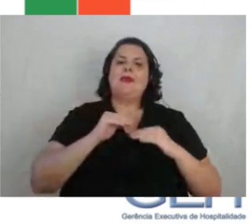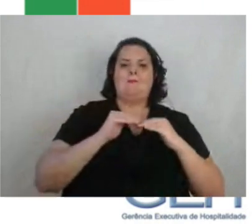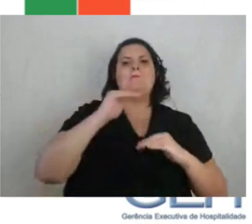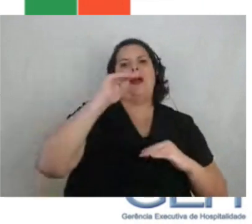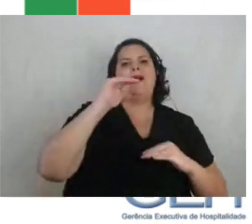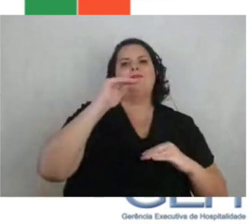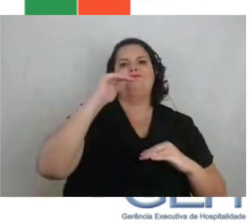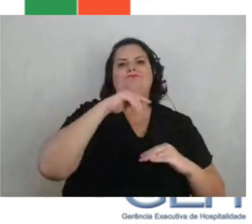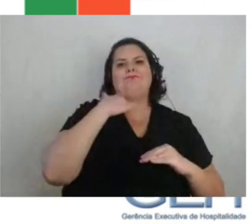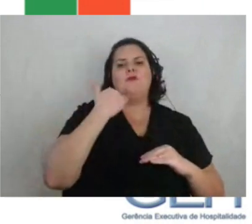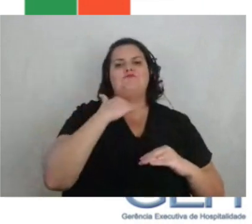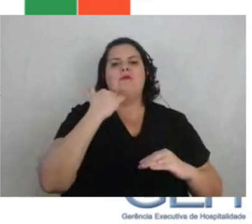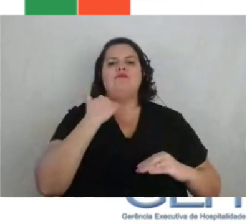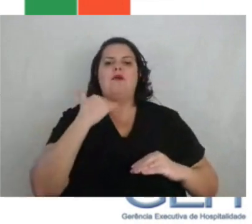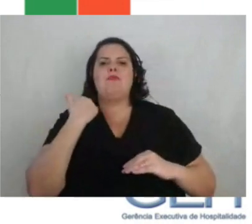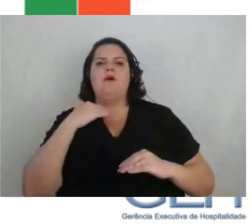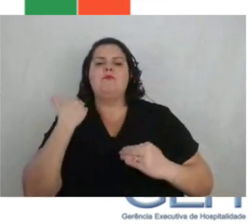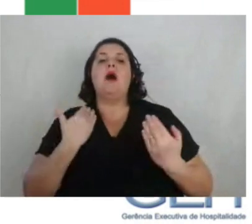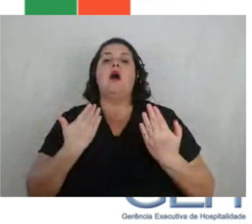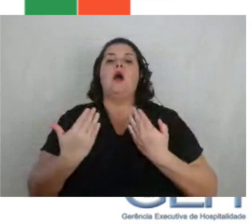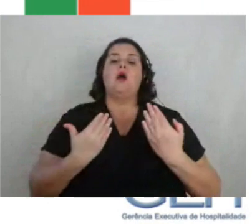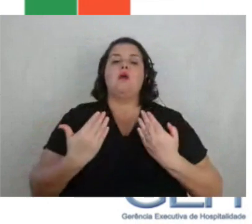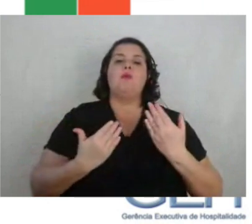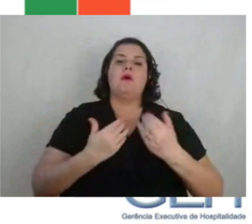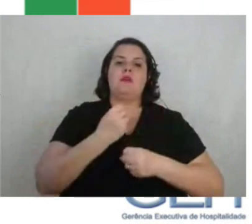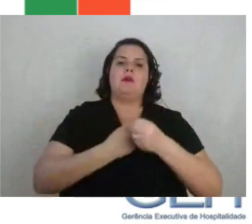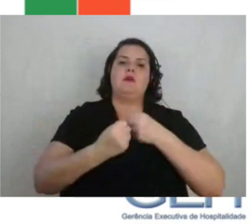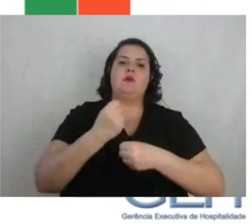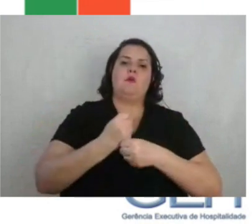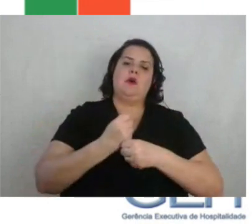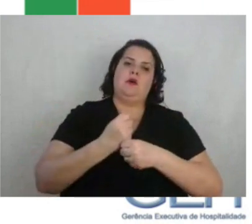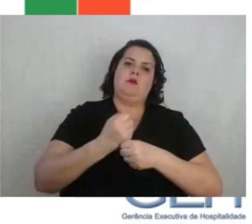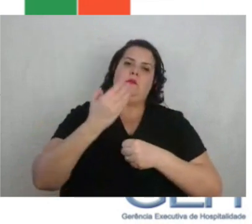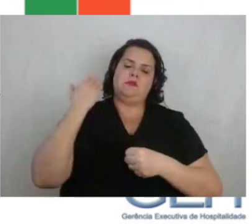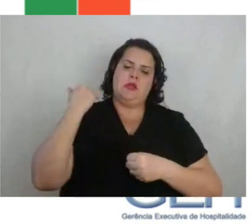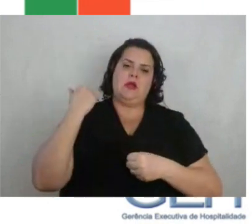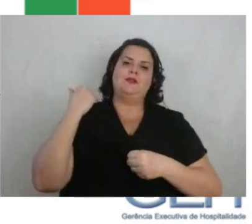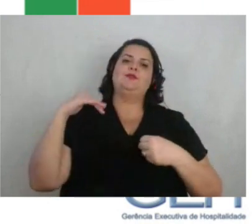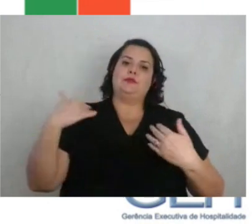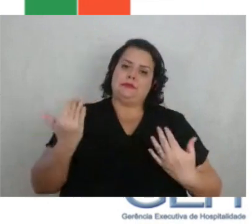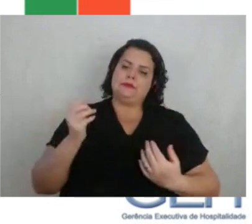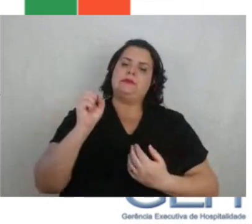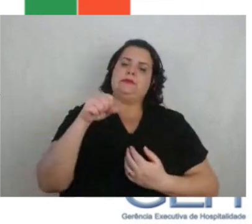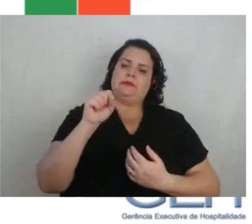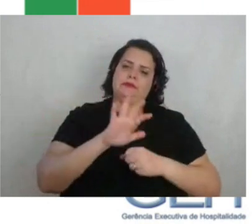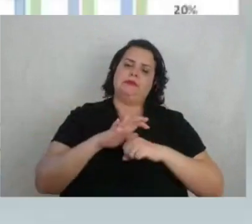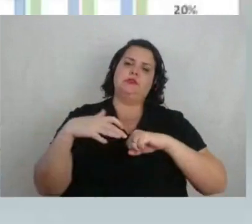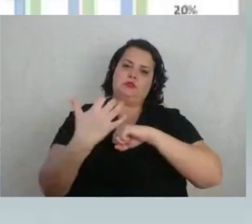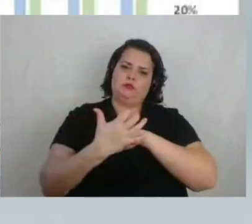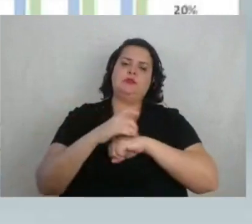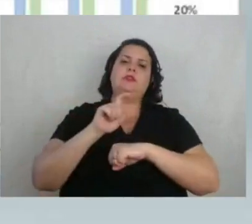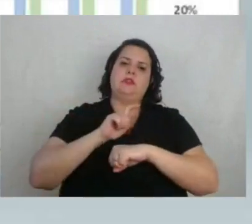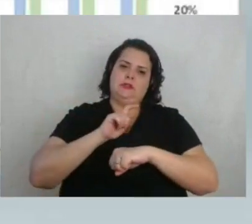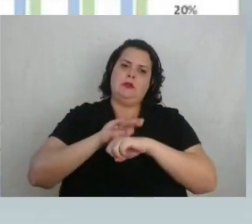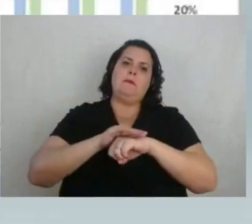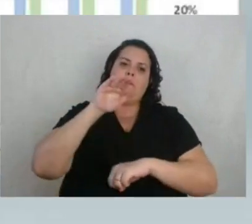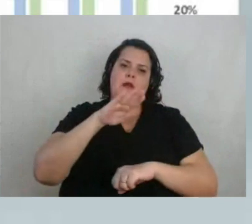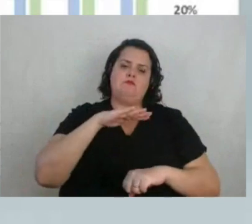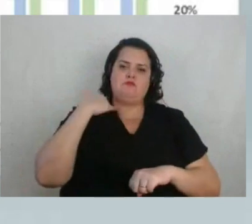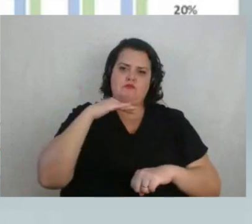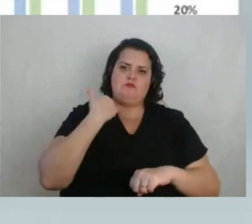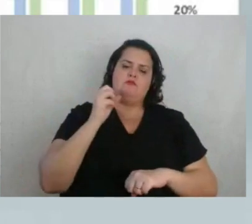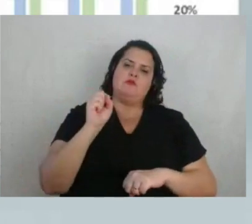a contribuição do óbito Covid foi significativa na performance da mortalidade institucional do